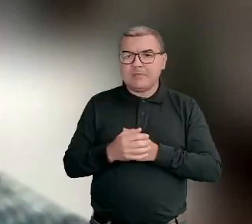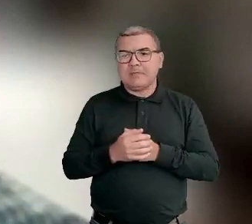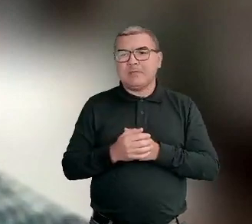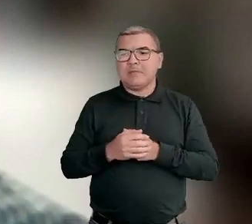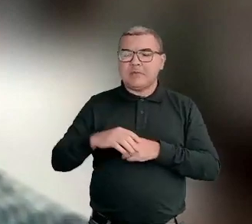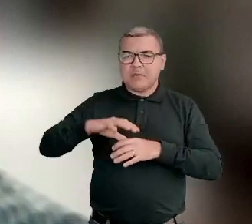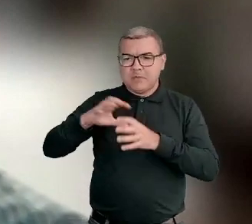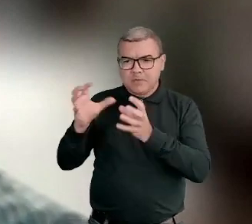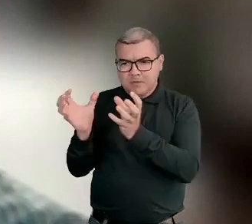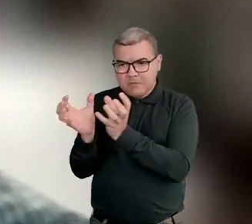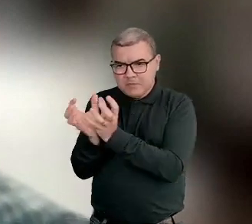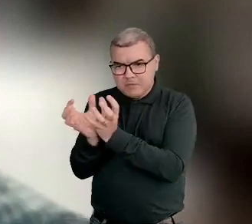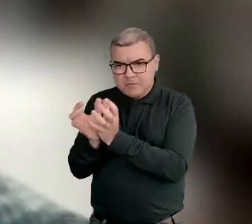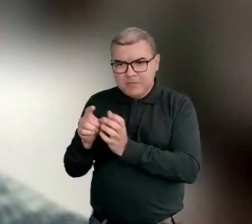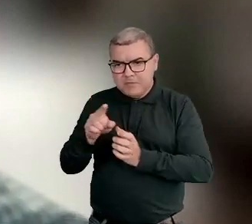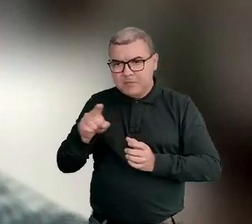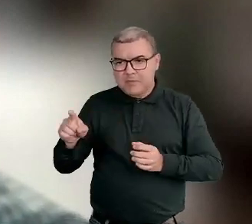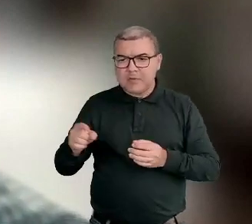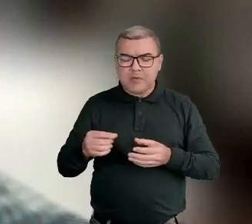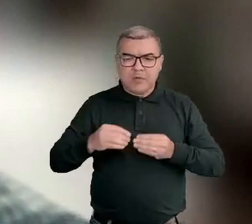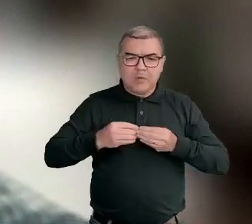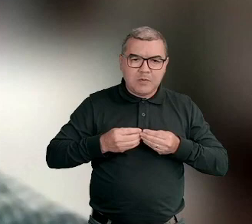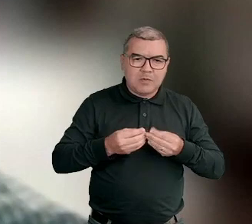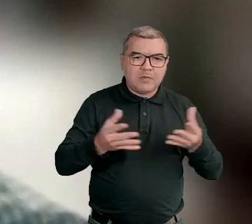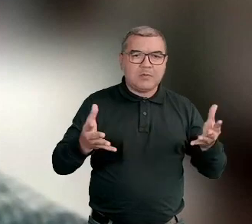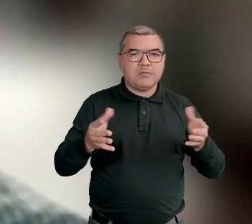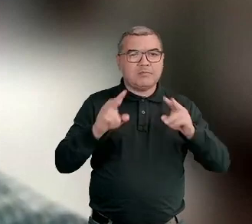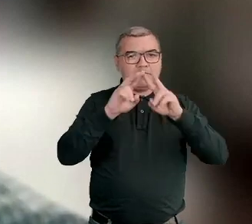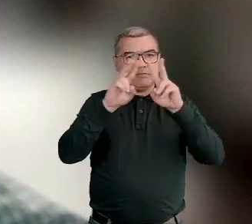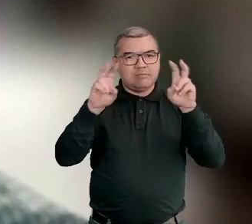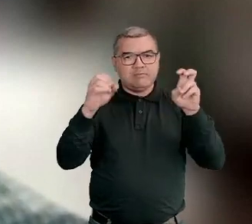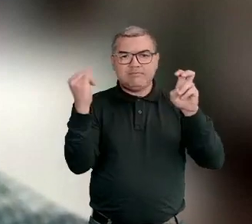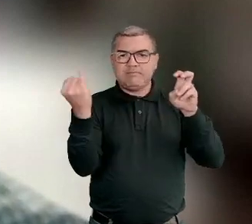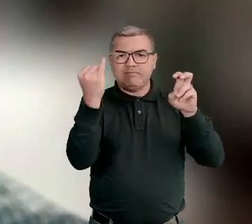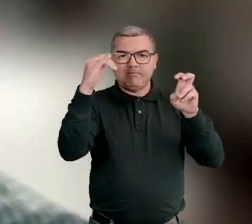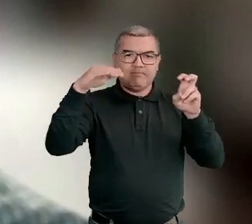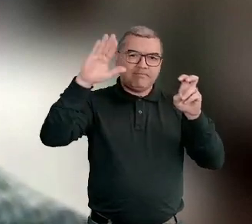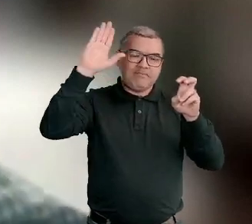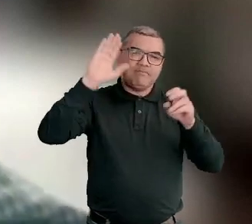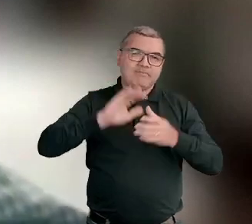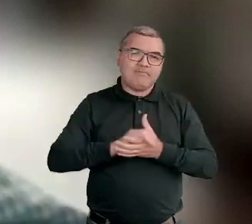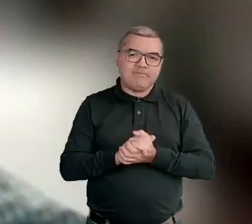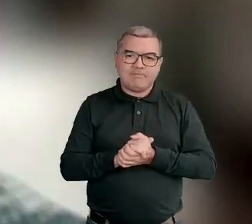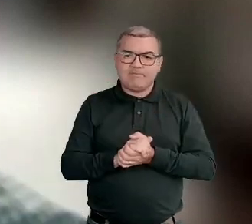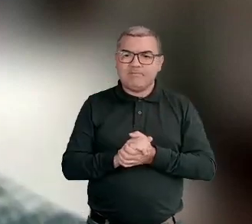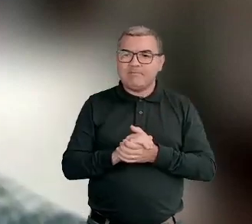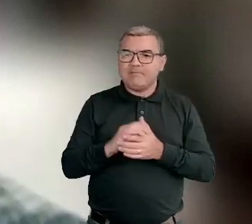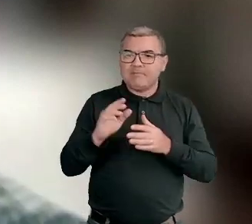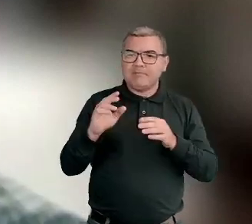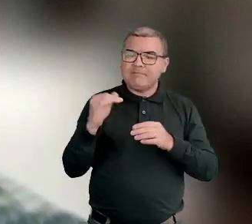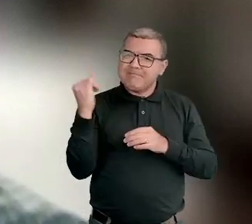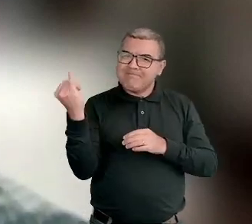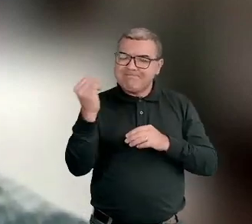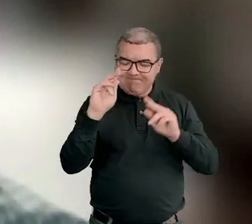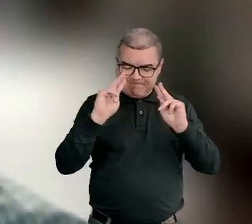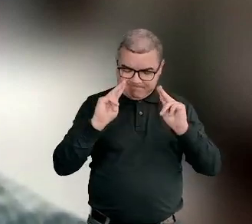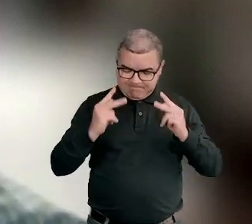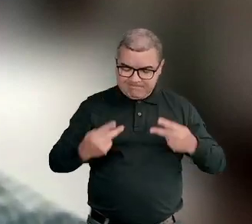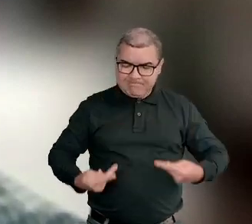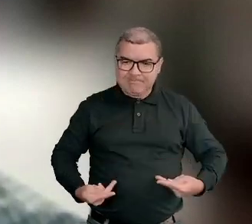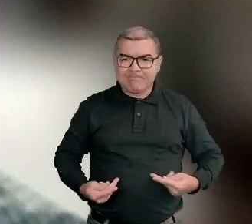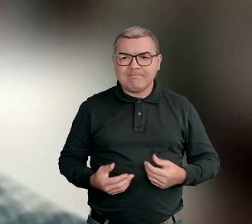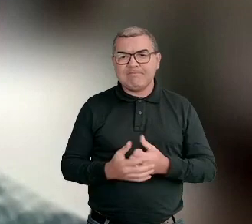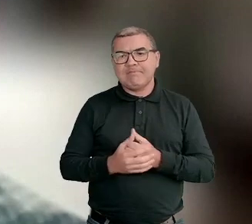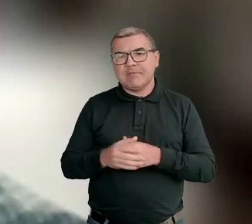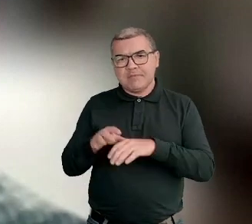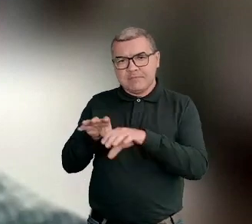a disponibilidade e a generosidade de compartilhar conosco esse tema tão importante, né? Que a importância da humanidade na